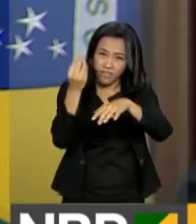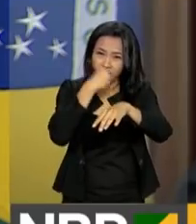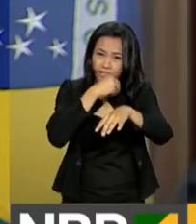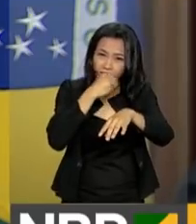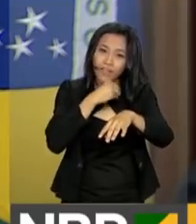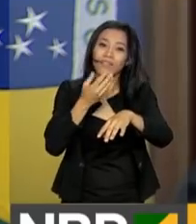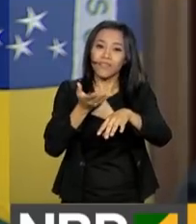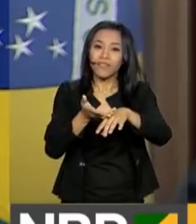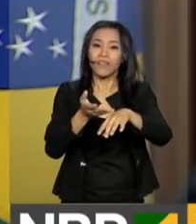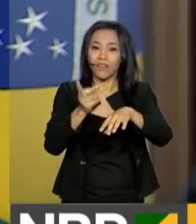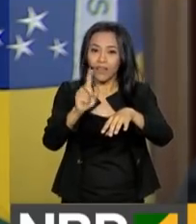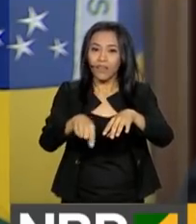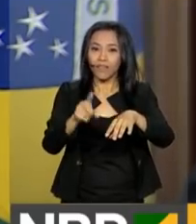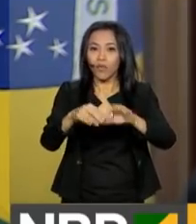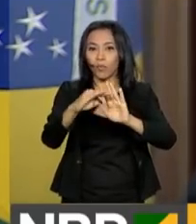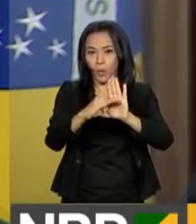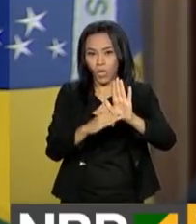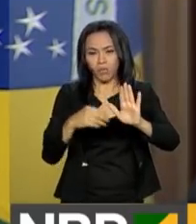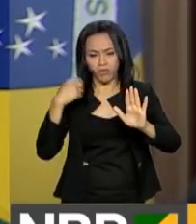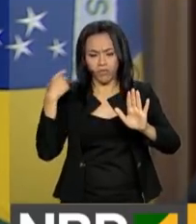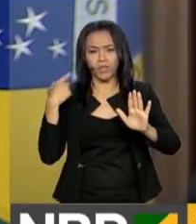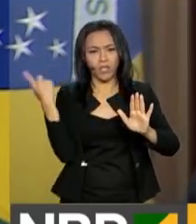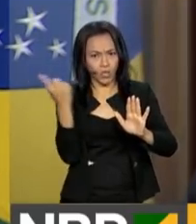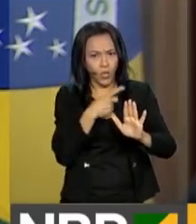e combateremos vitoriosamente